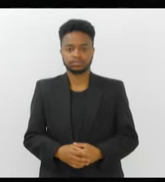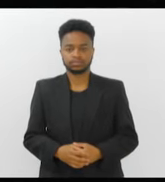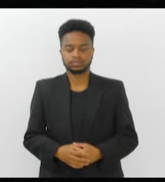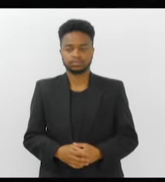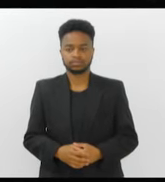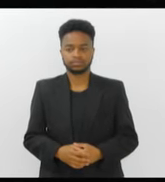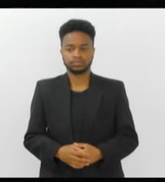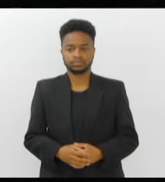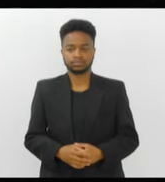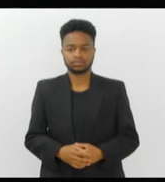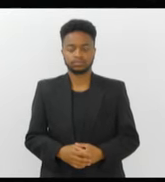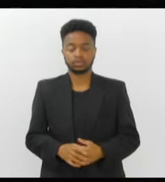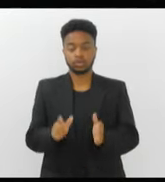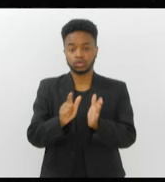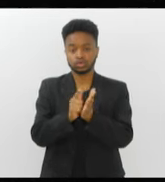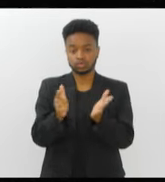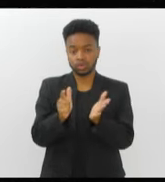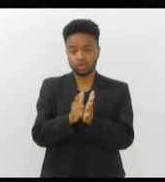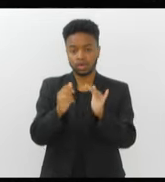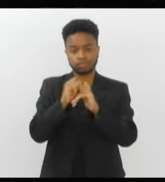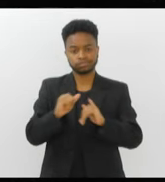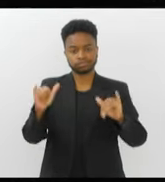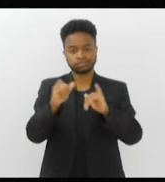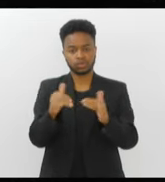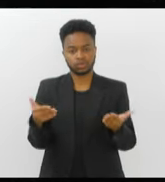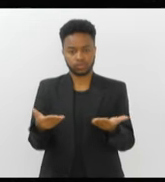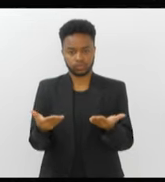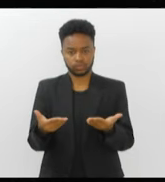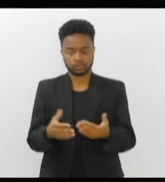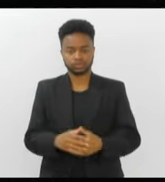Manchete dos jornais de hoje.